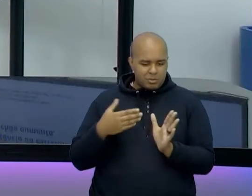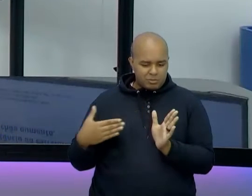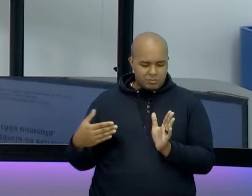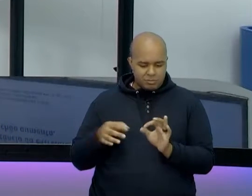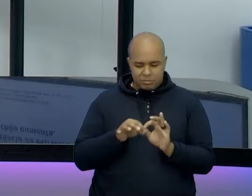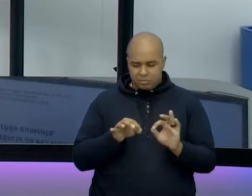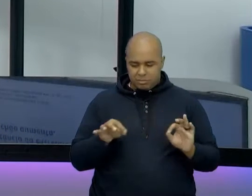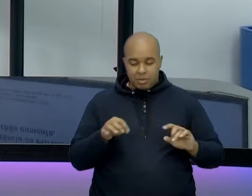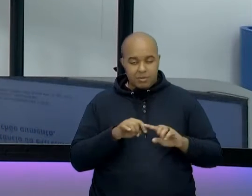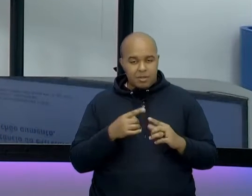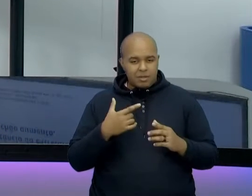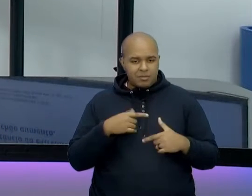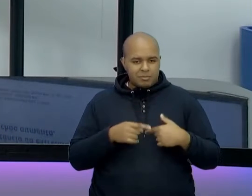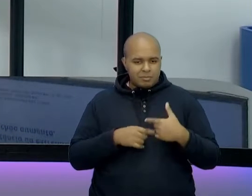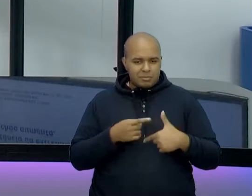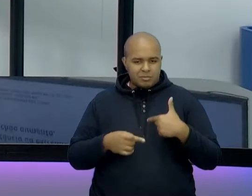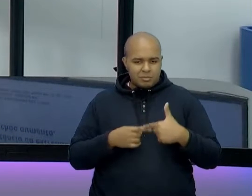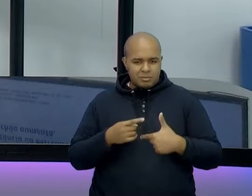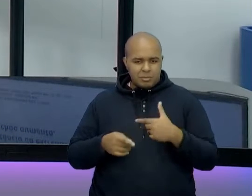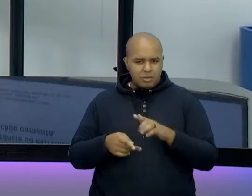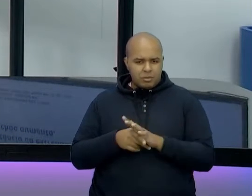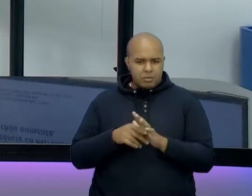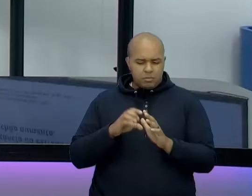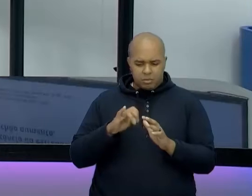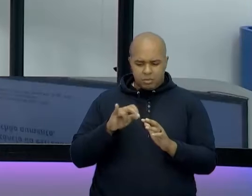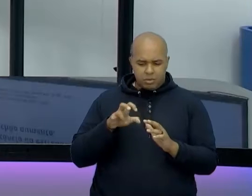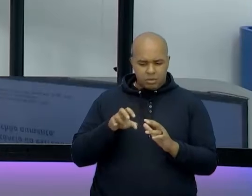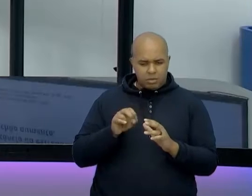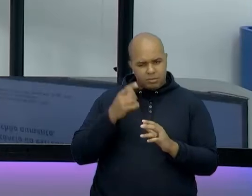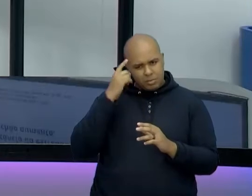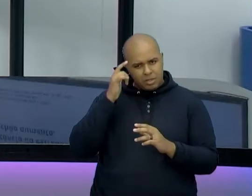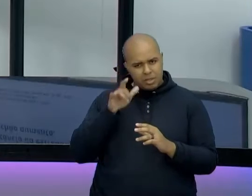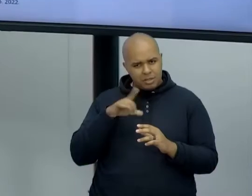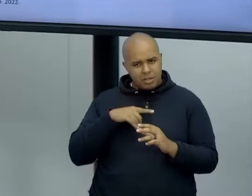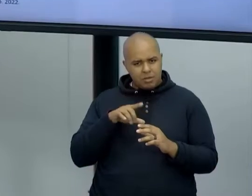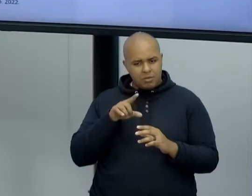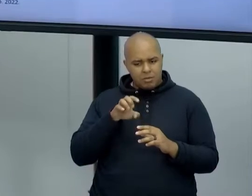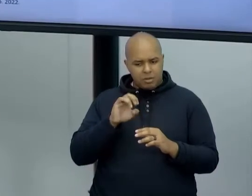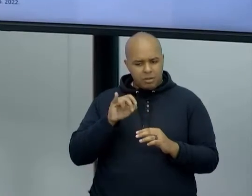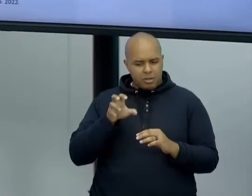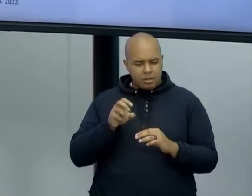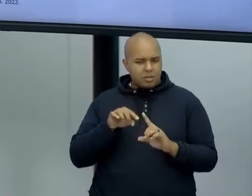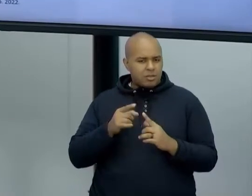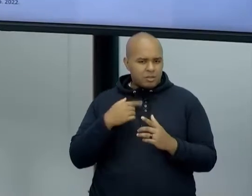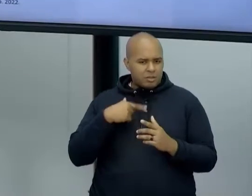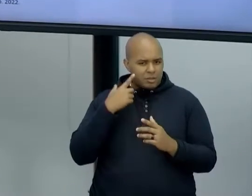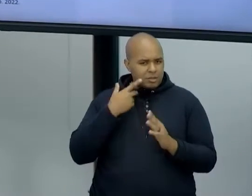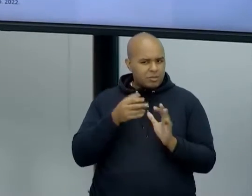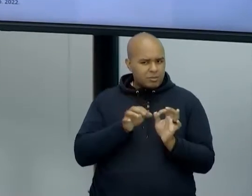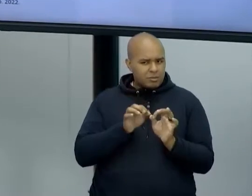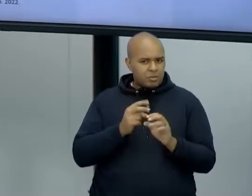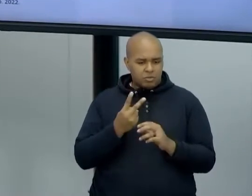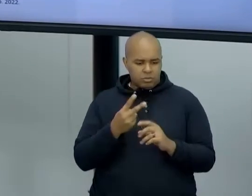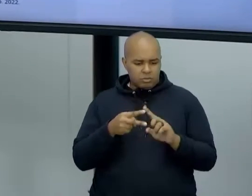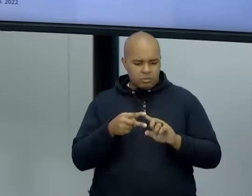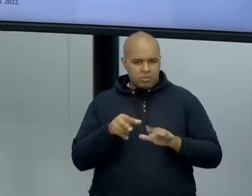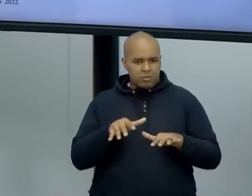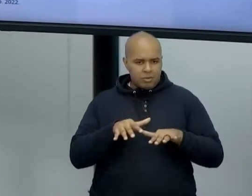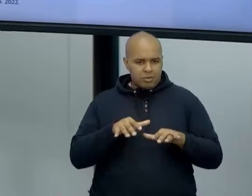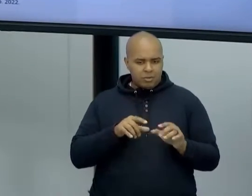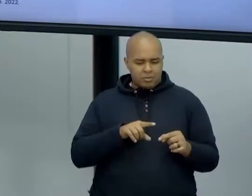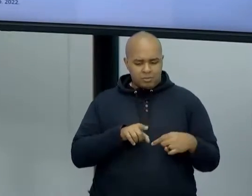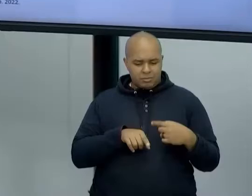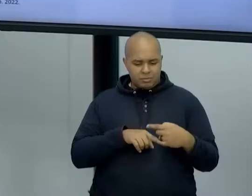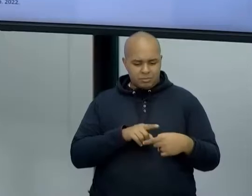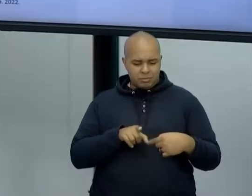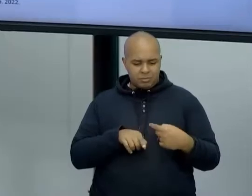a distância, mas ele gira em torno do seu próprio eixo. Vamos imaginar que aqui tem um eixo, né? Então, ele está fazendo dois movimentos, que é tanto o